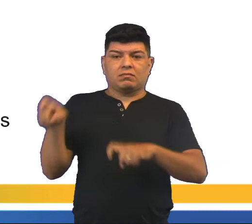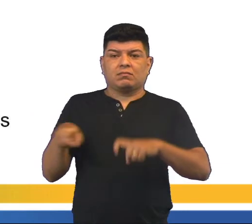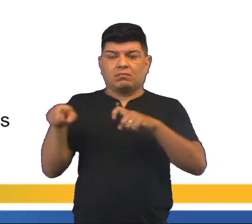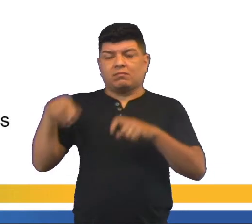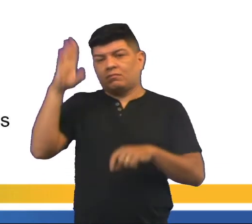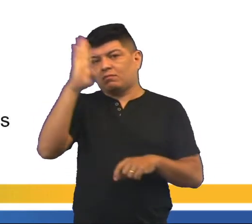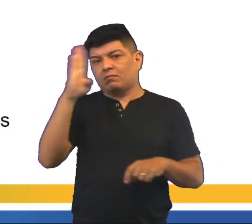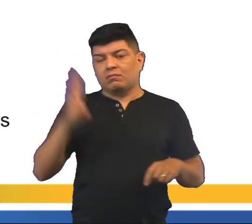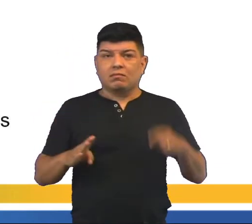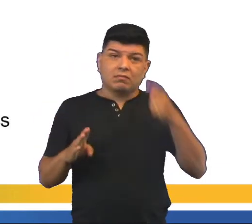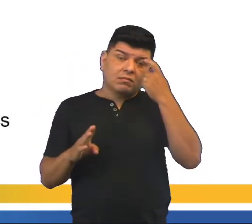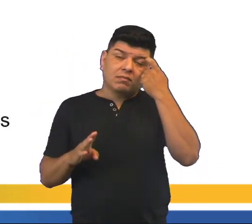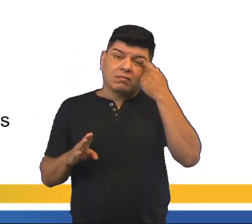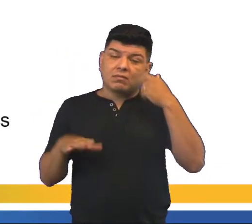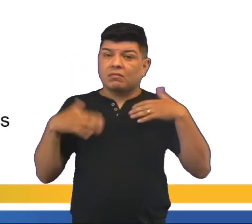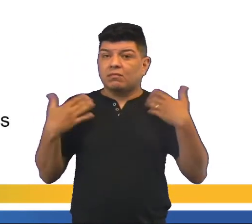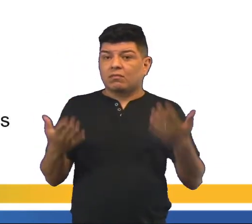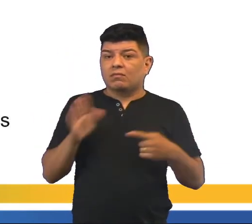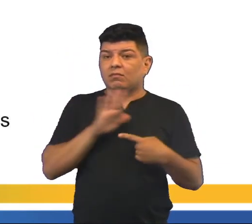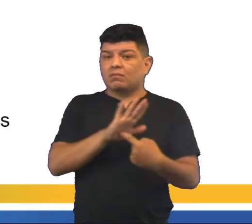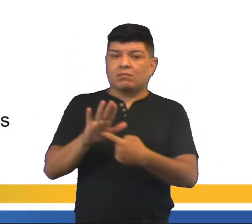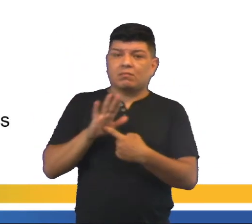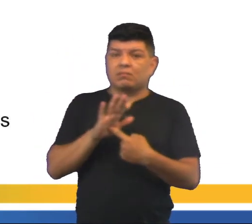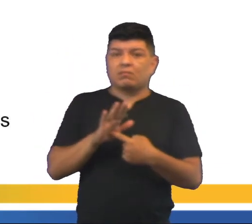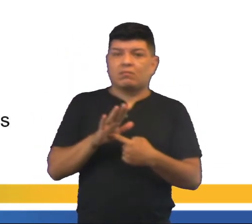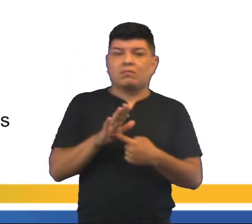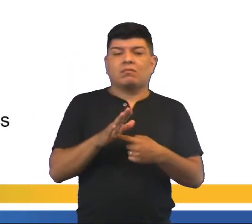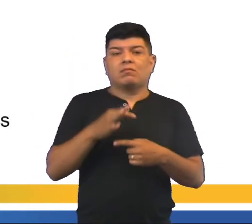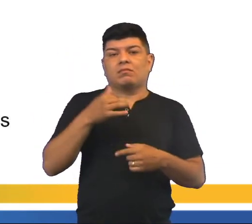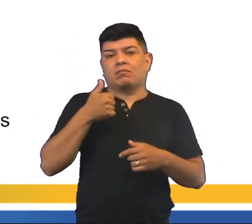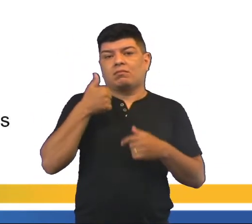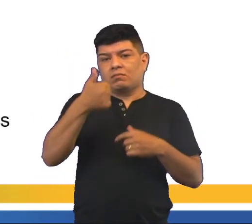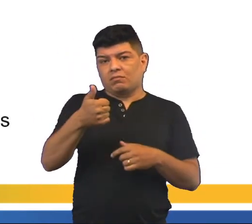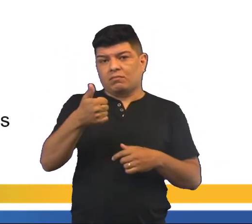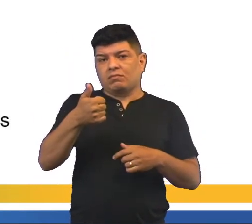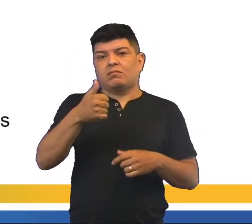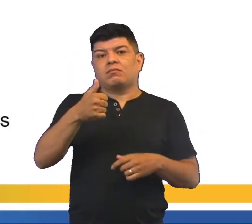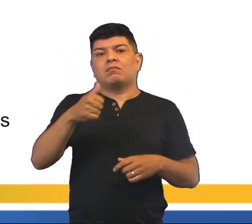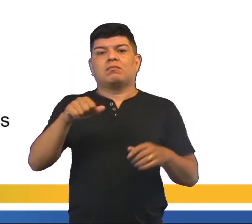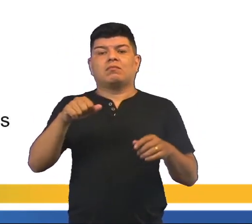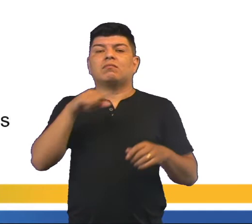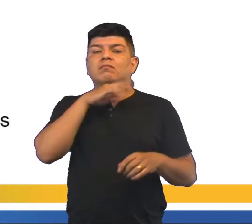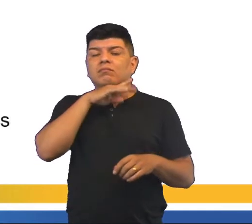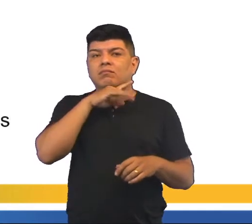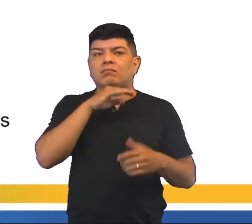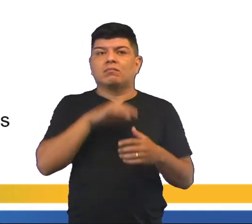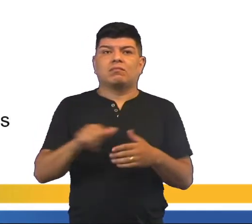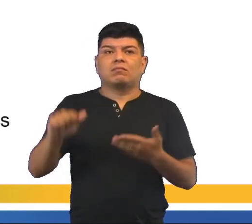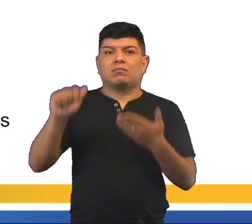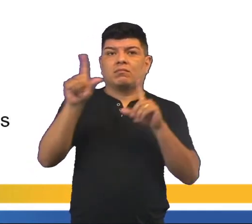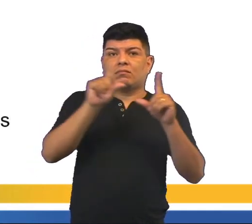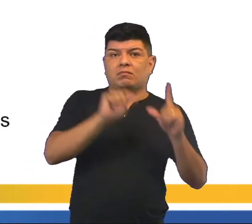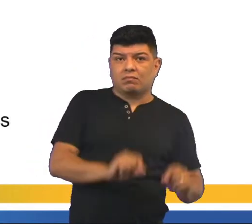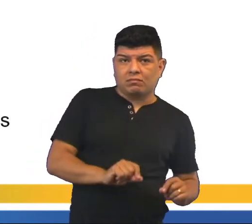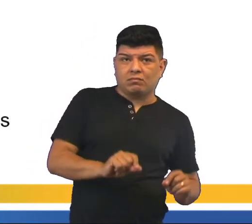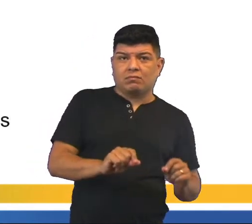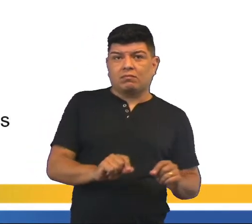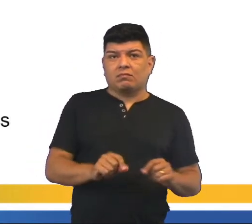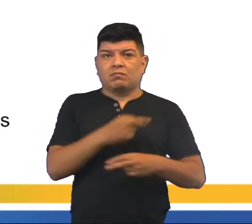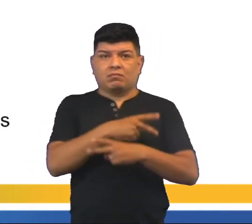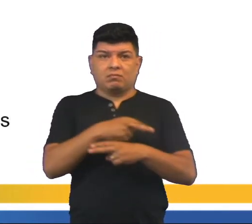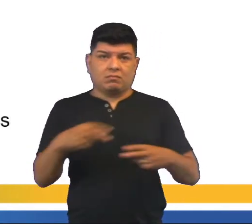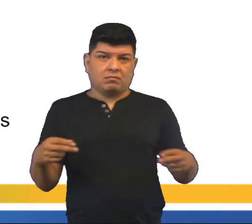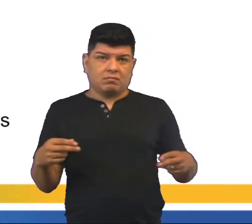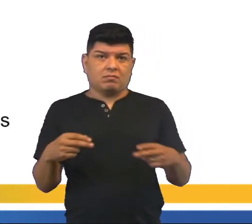no Brasil. Qual a opção que apresenta um aspecto positivo e um negativo? Letra A, diminuição média da